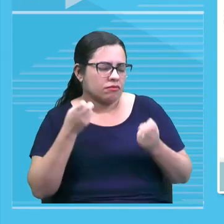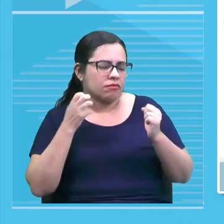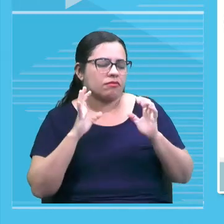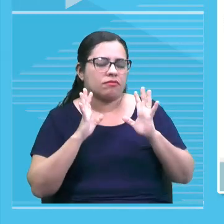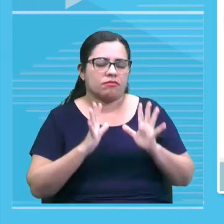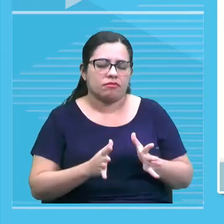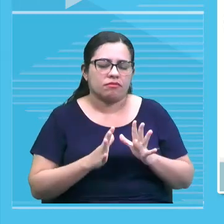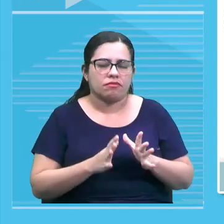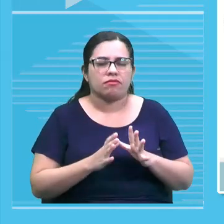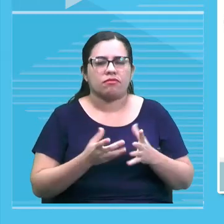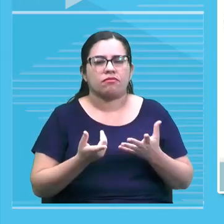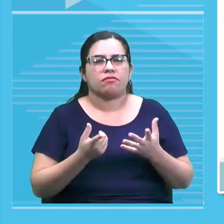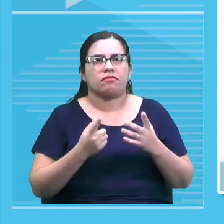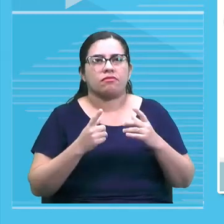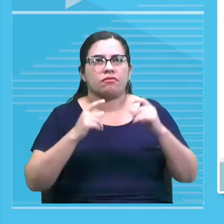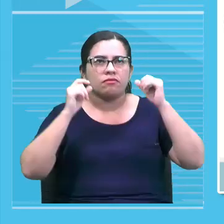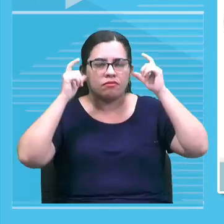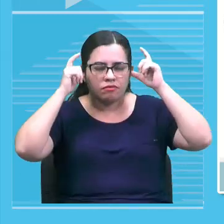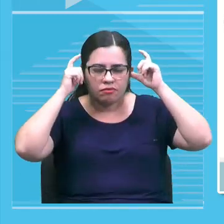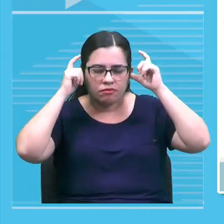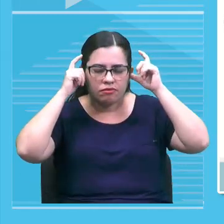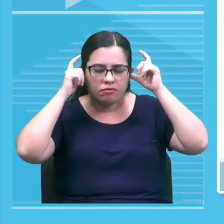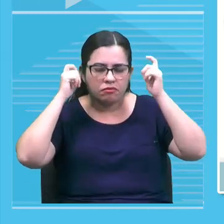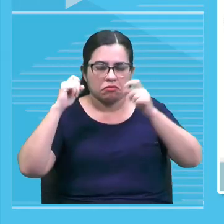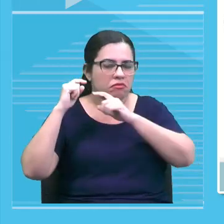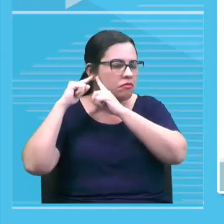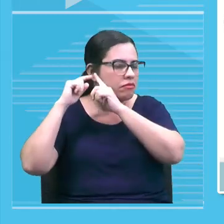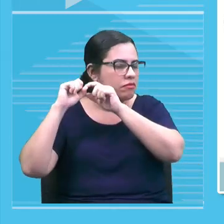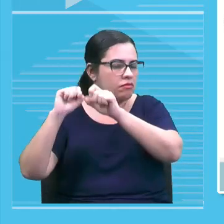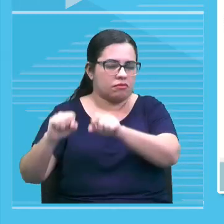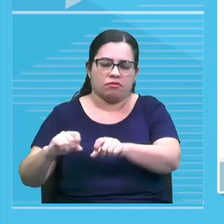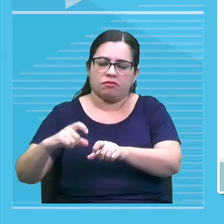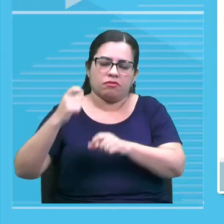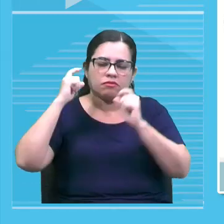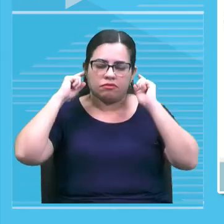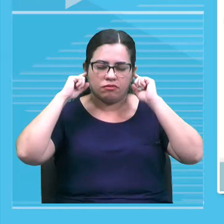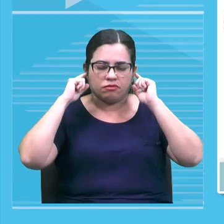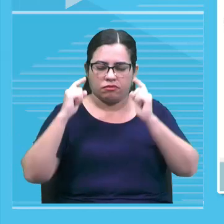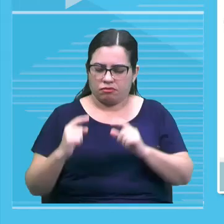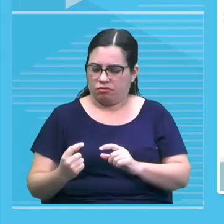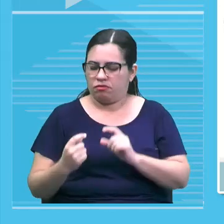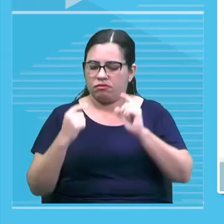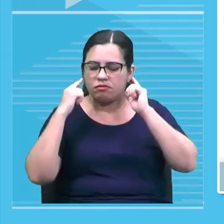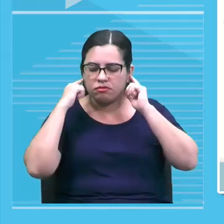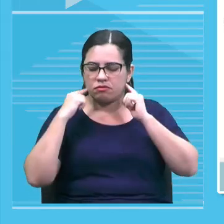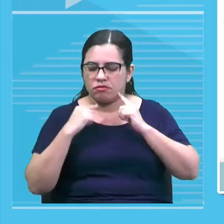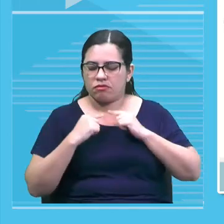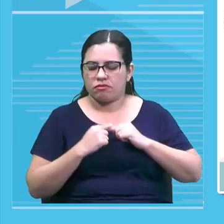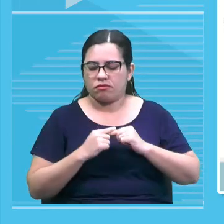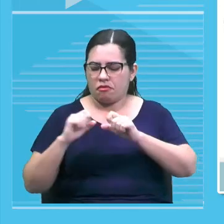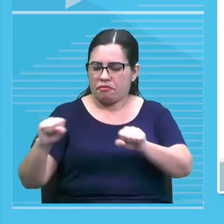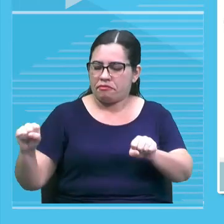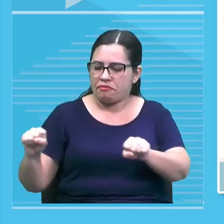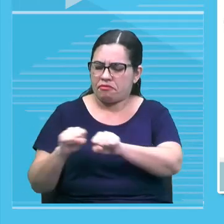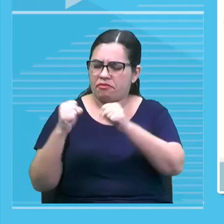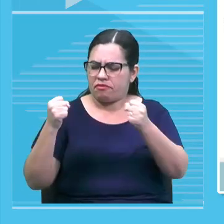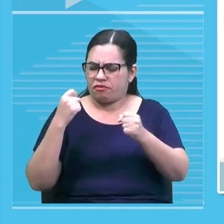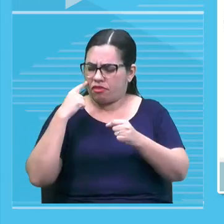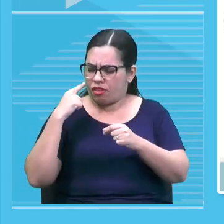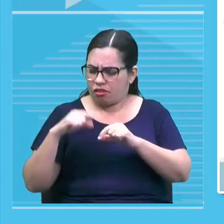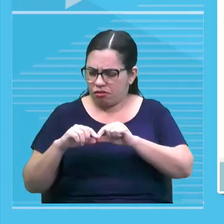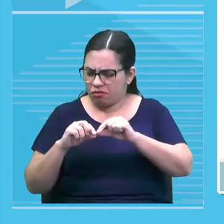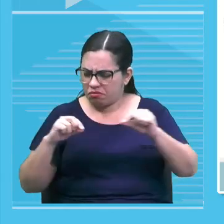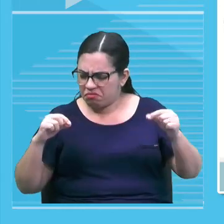algum fone seu que quebrou tem um monte de fio envolvido né e no centro